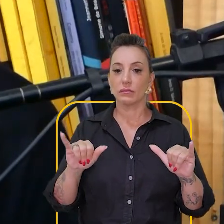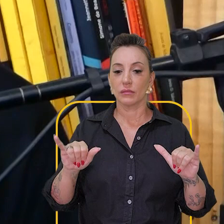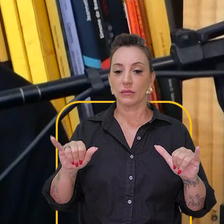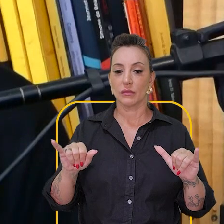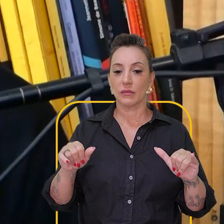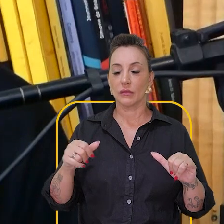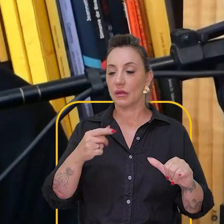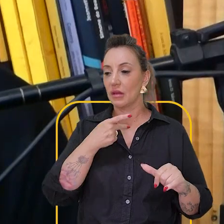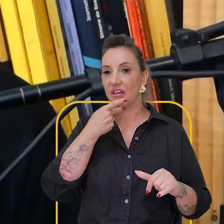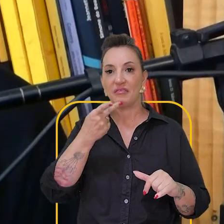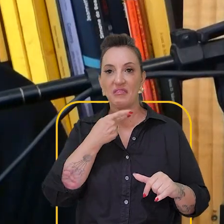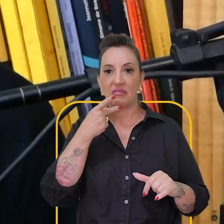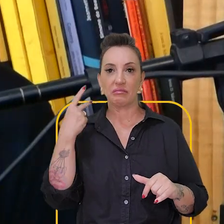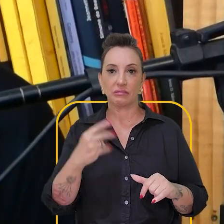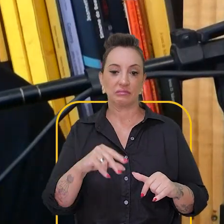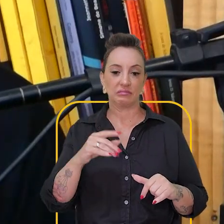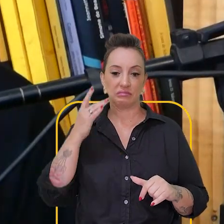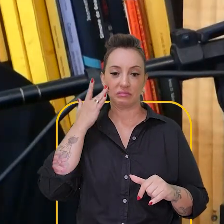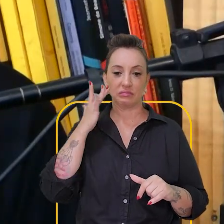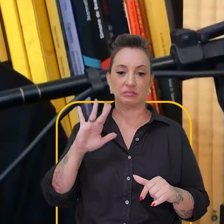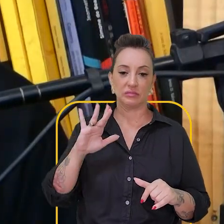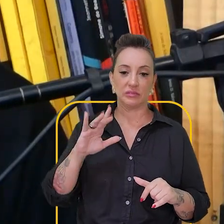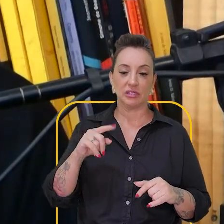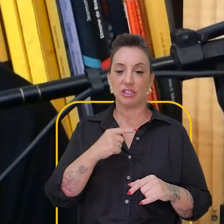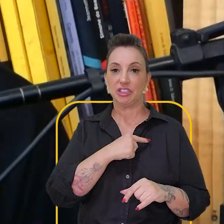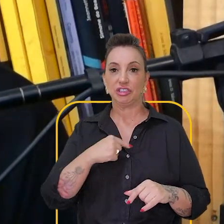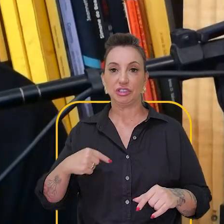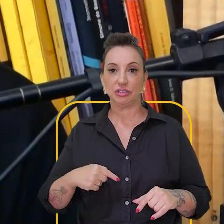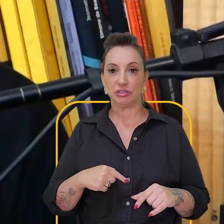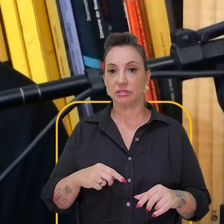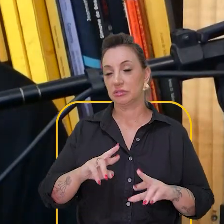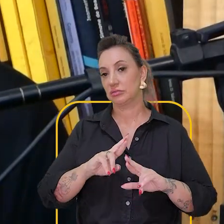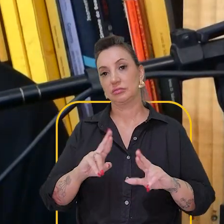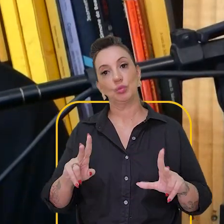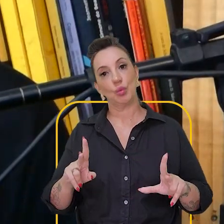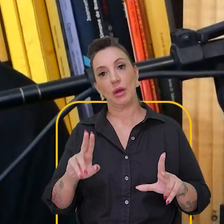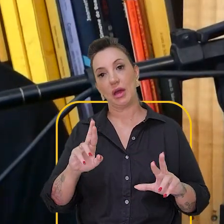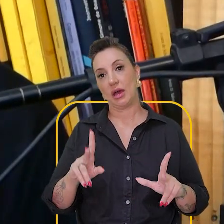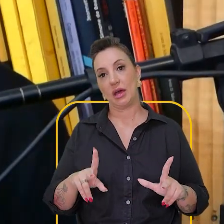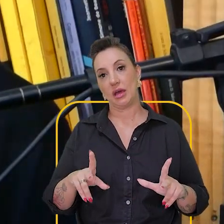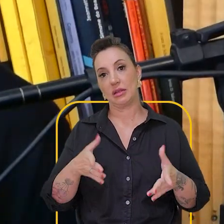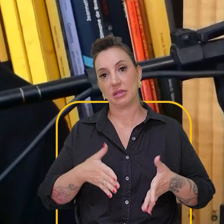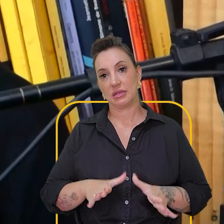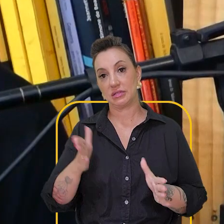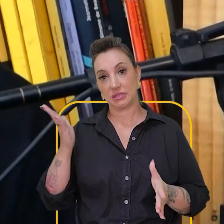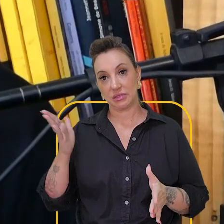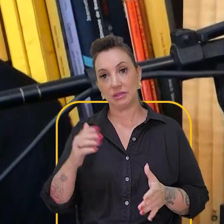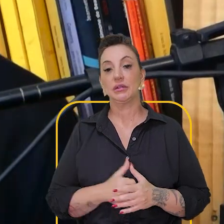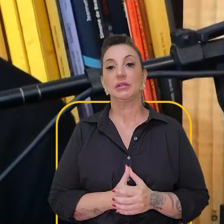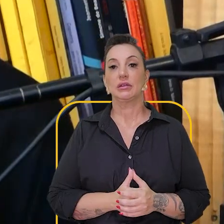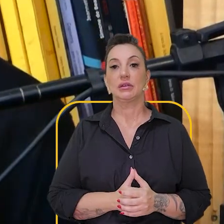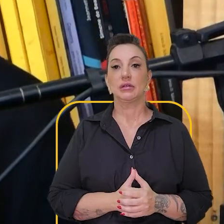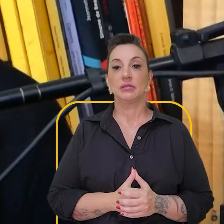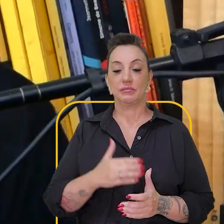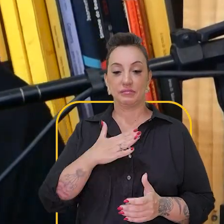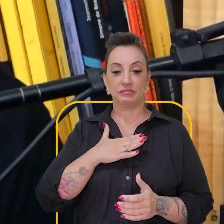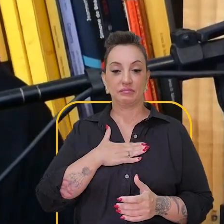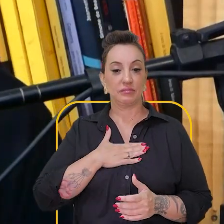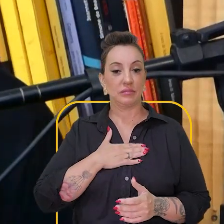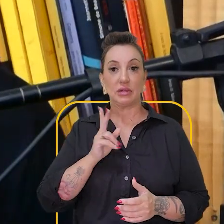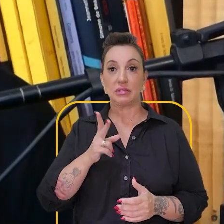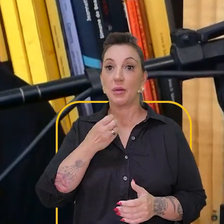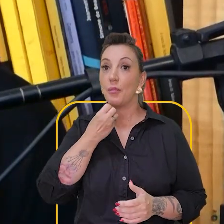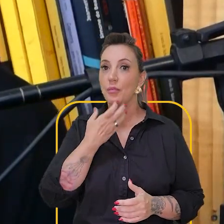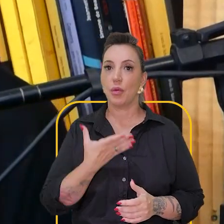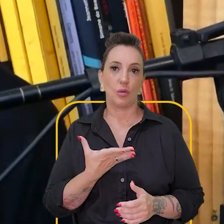assim ã para mim o Natal sempre foi muito bom fui campeão brasileiro pela primeira vez só com